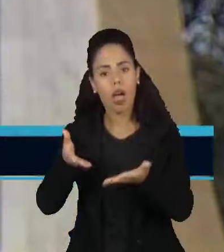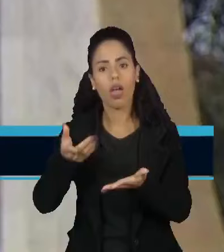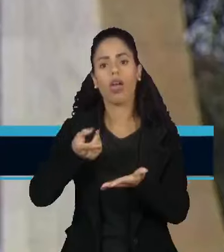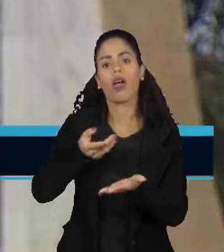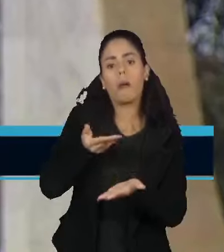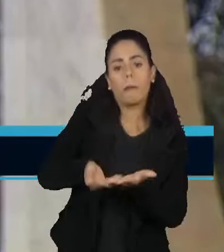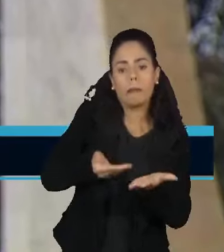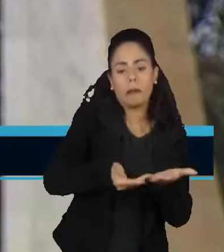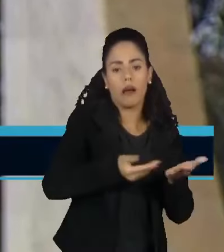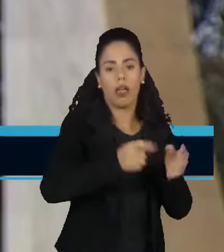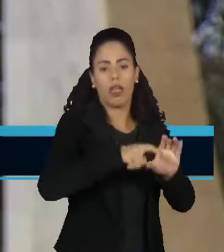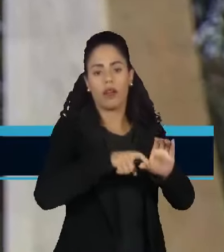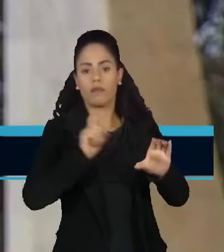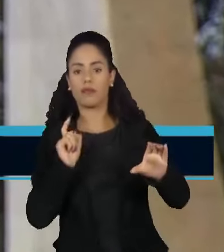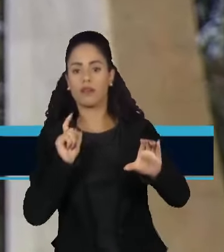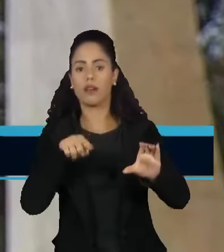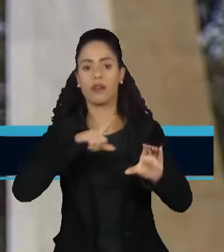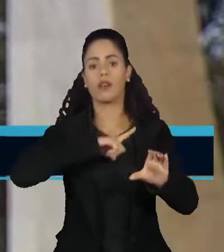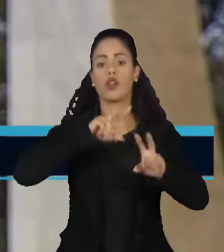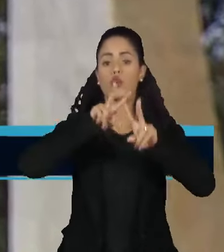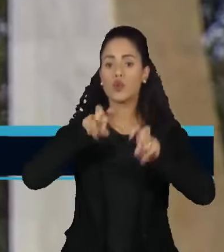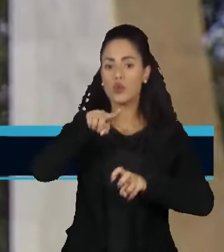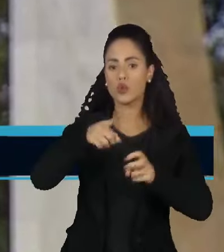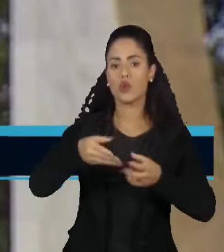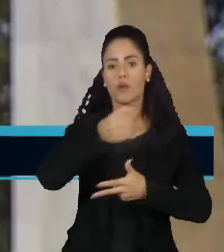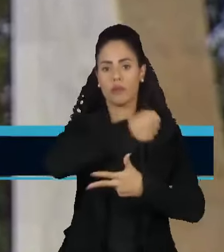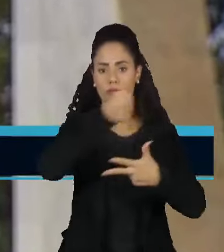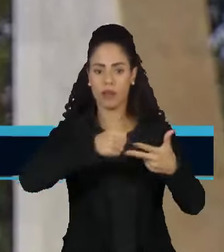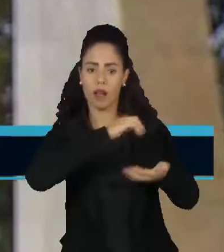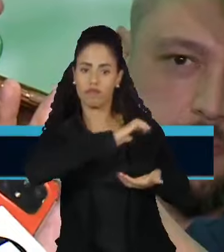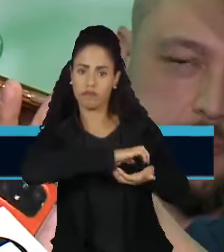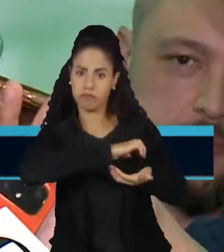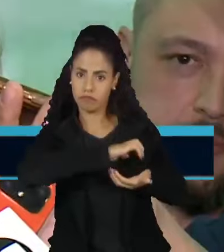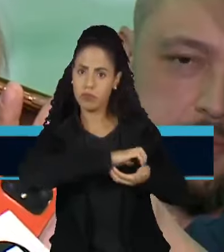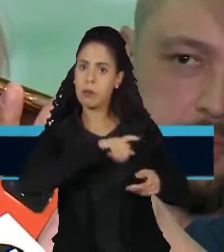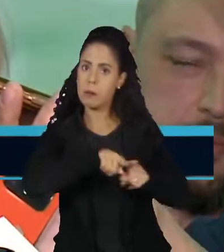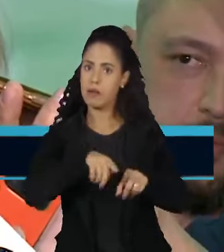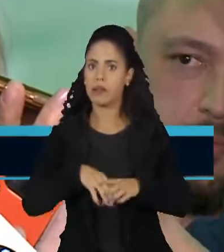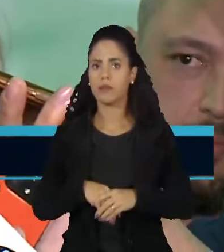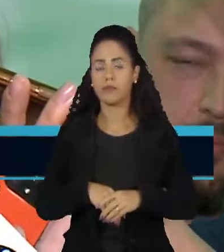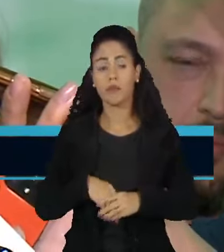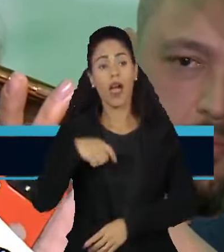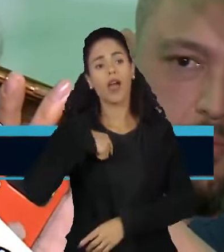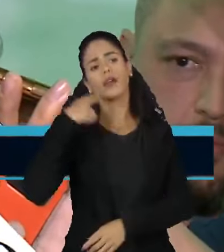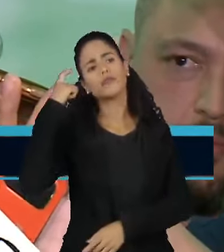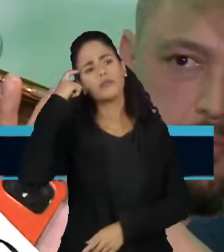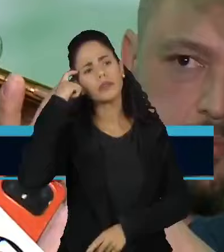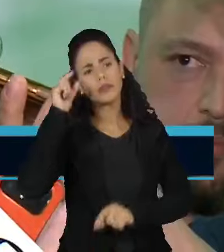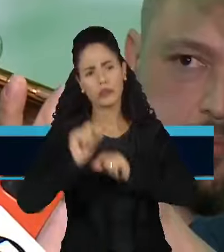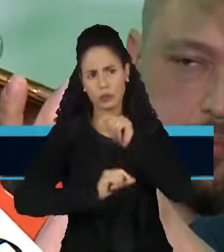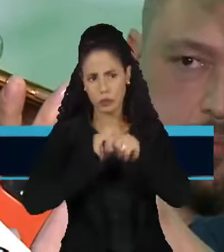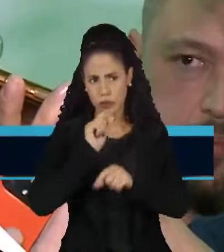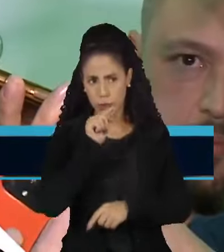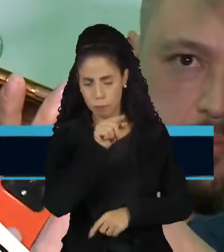perda de independência da Câmara em relação ao Supremo Tribunal Federal. Eu penso que pela